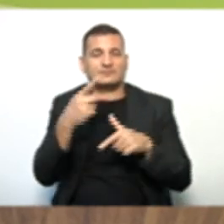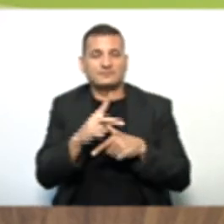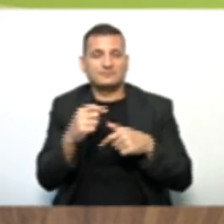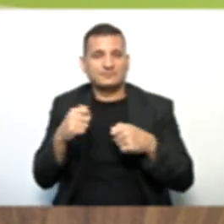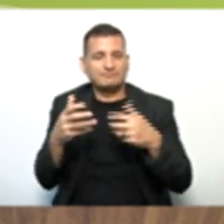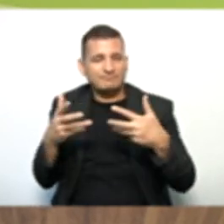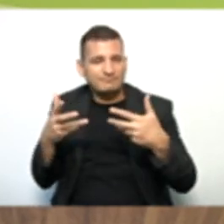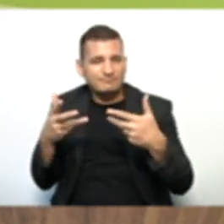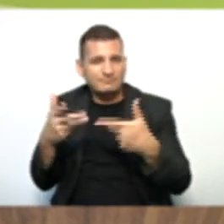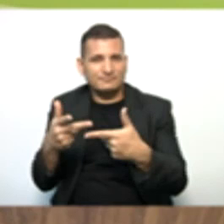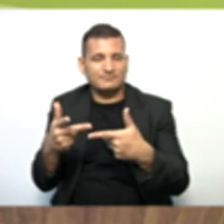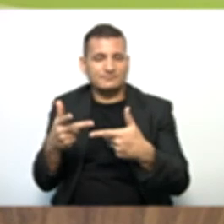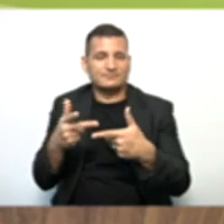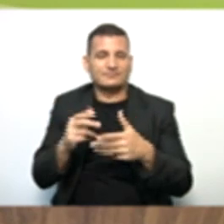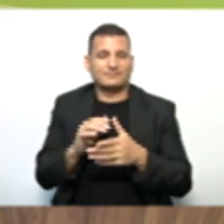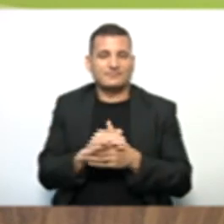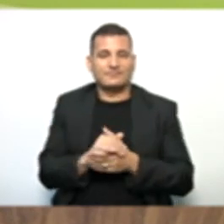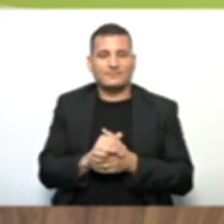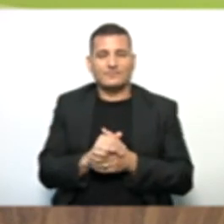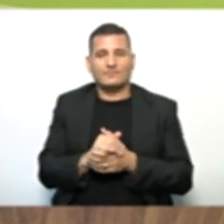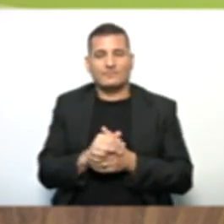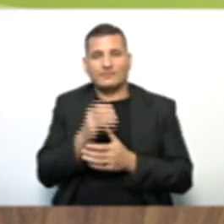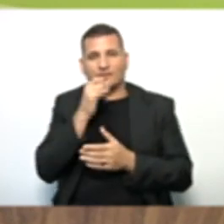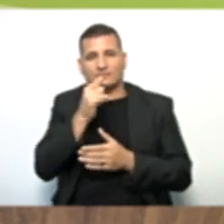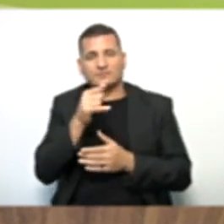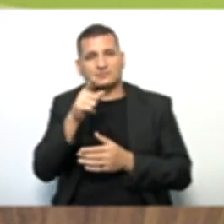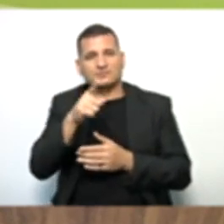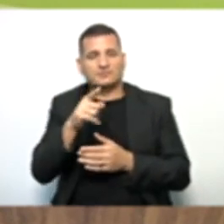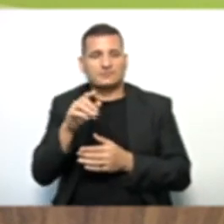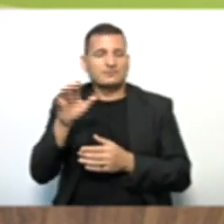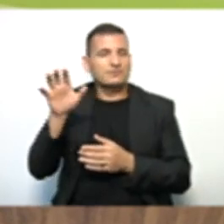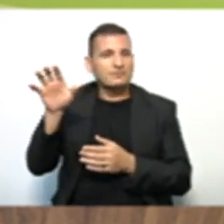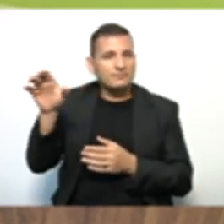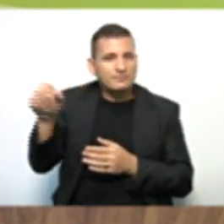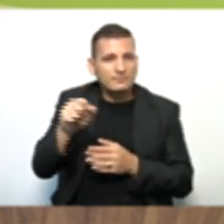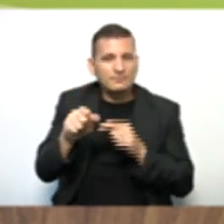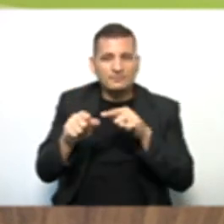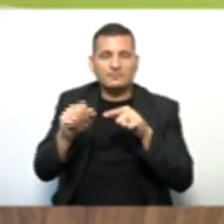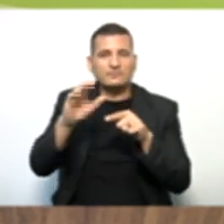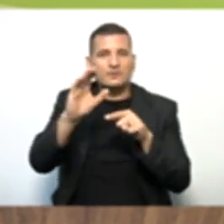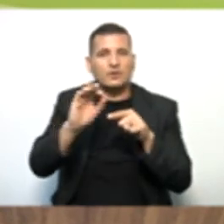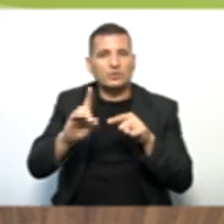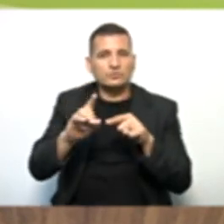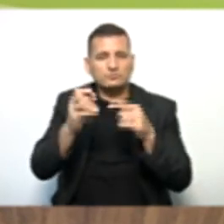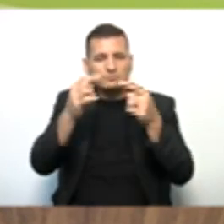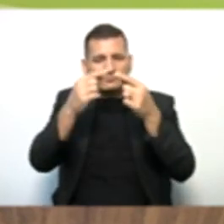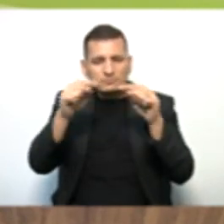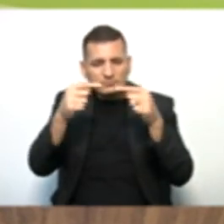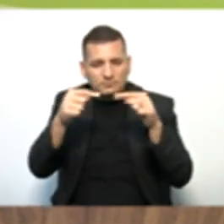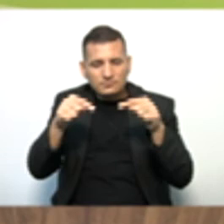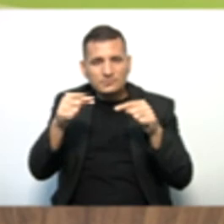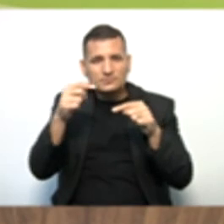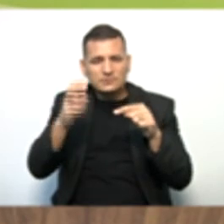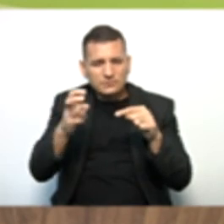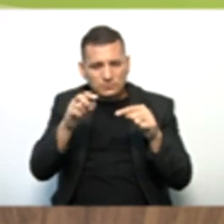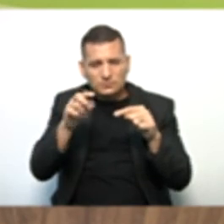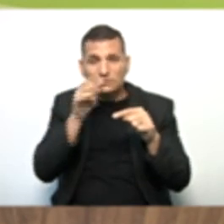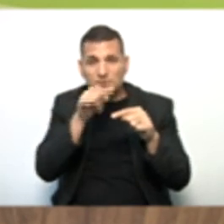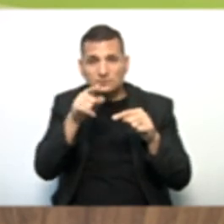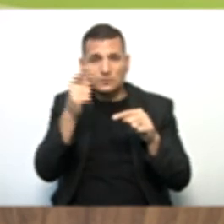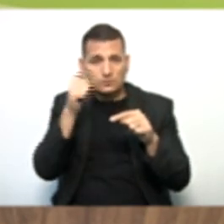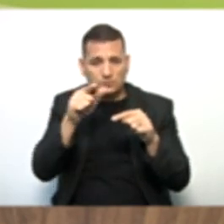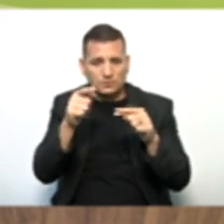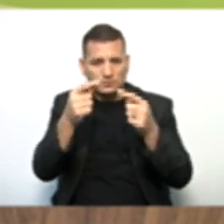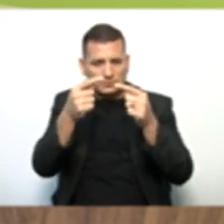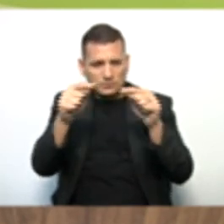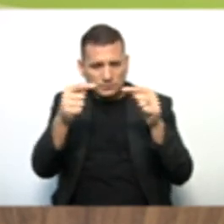muito efetivo. Se você pega um código que tem 5 linhas, sim, se você conseguir transformar aquele código de 5